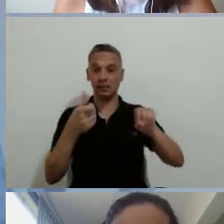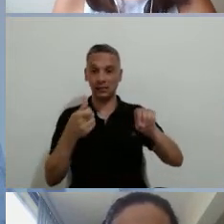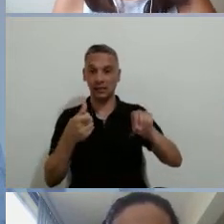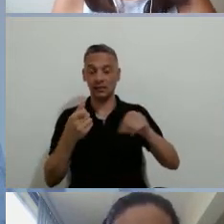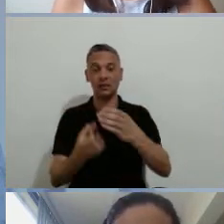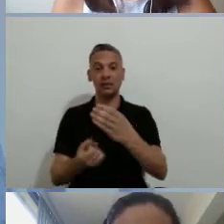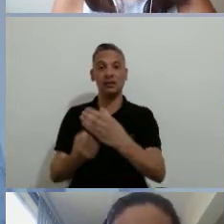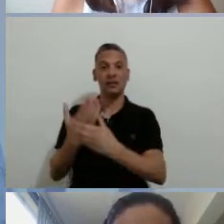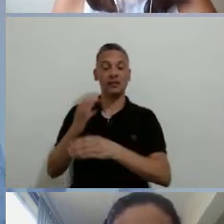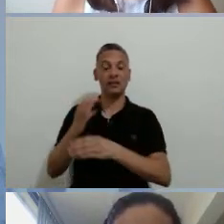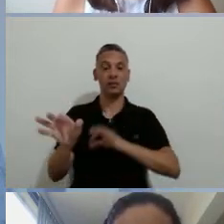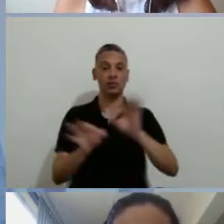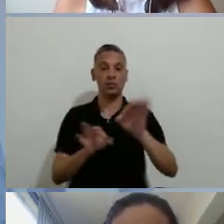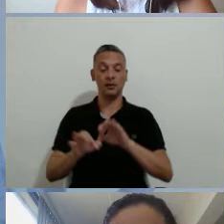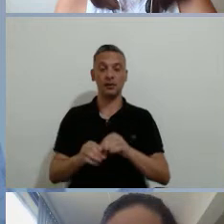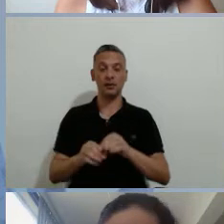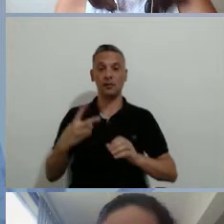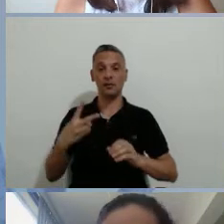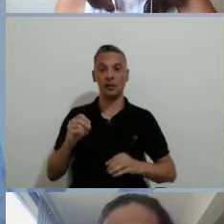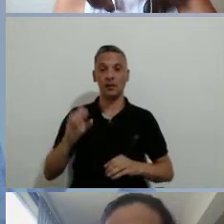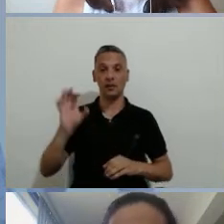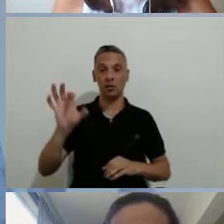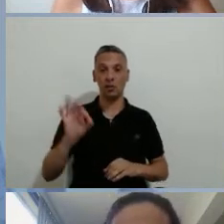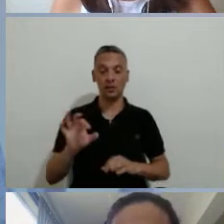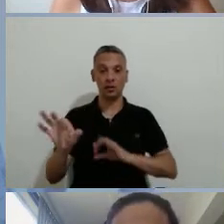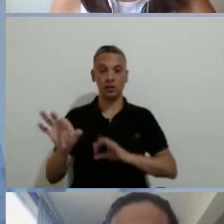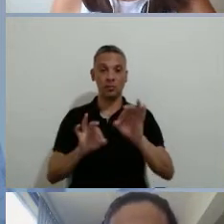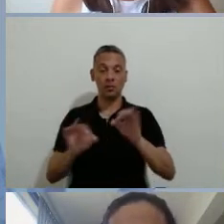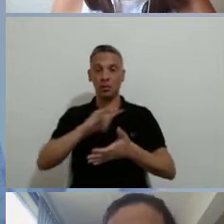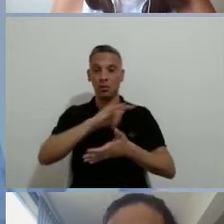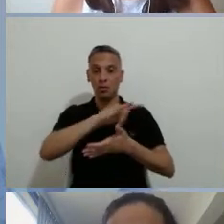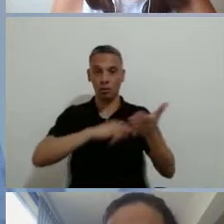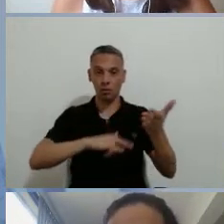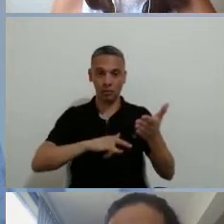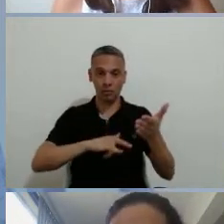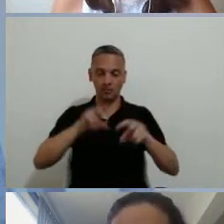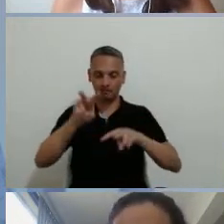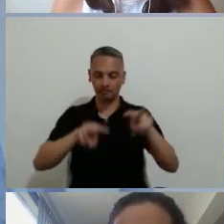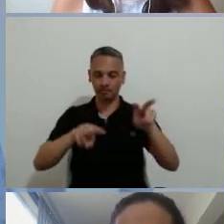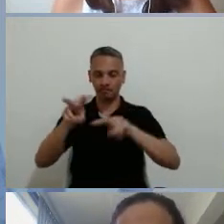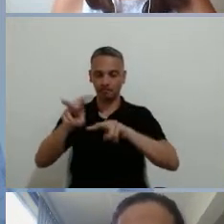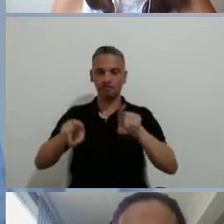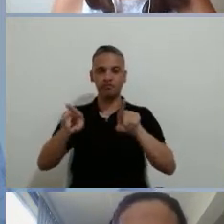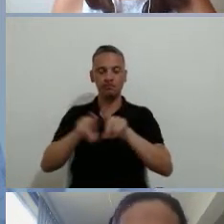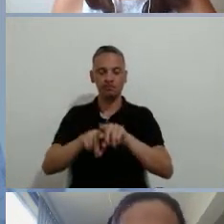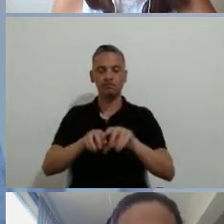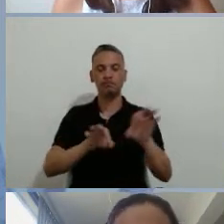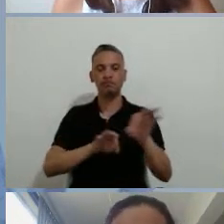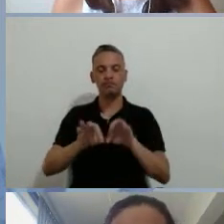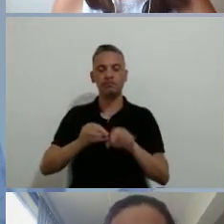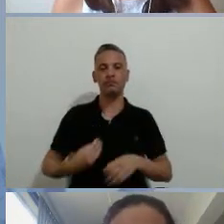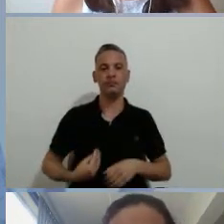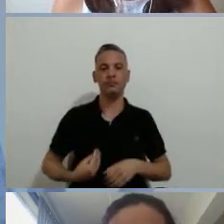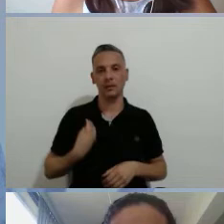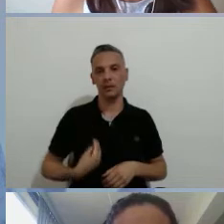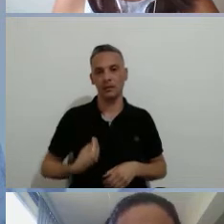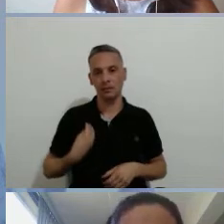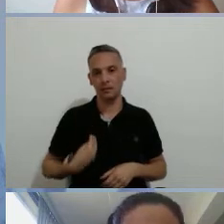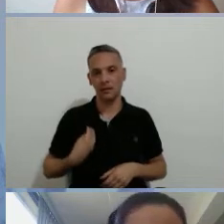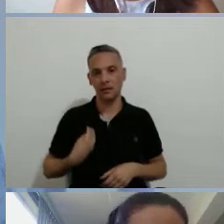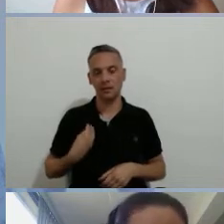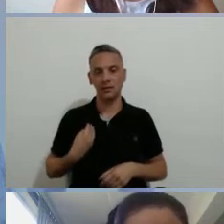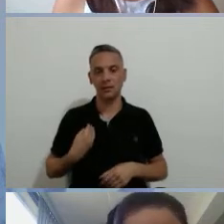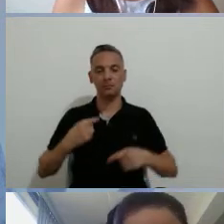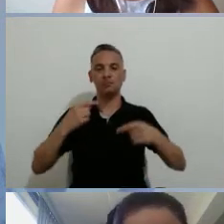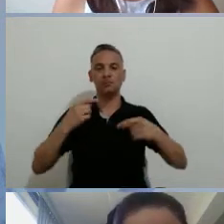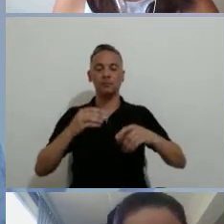apenas 20% deles, dos documentos analisados, houve um processo de participação e de escuta dessas crianças entre